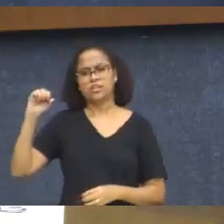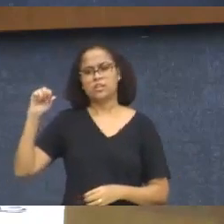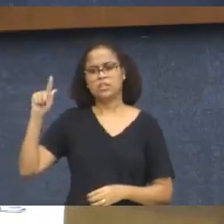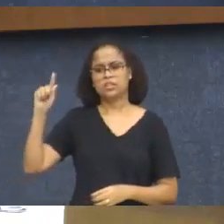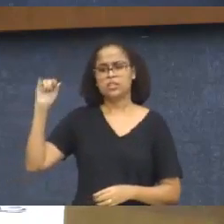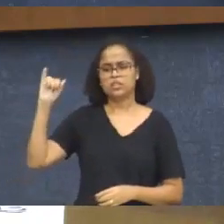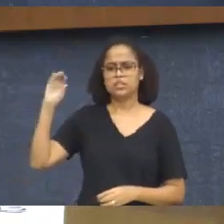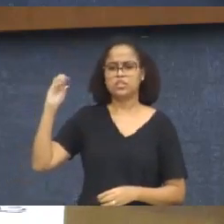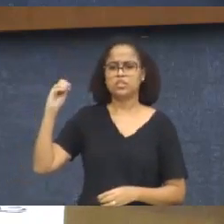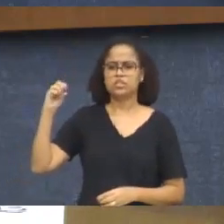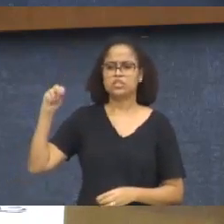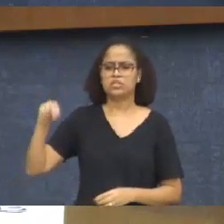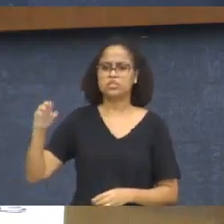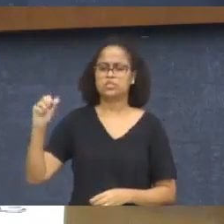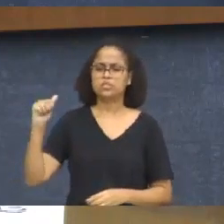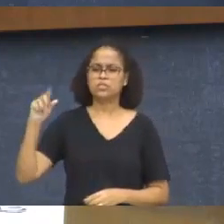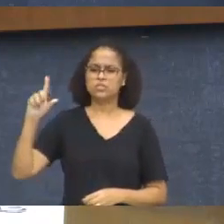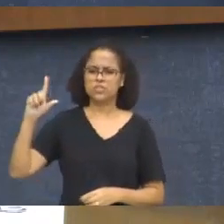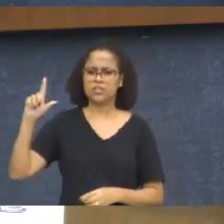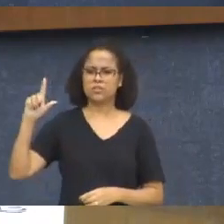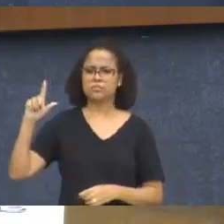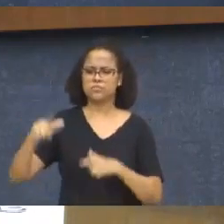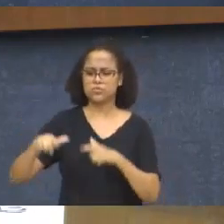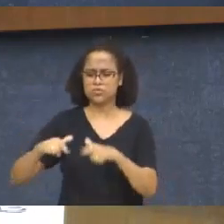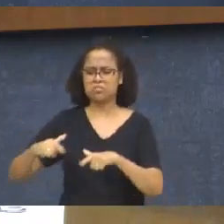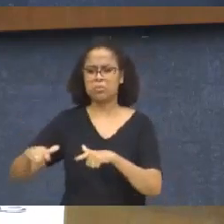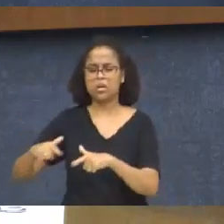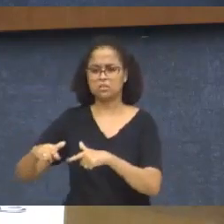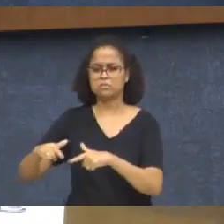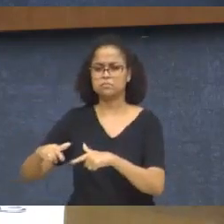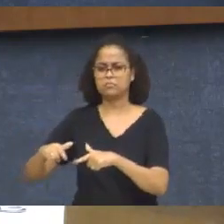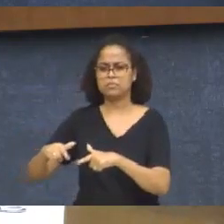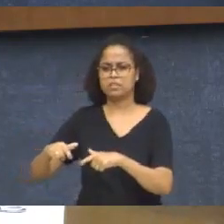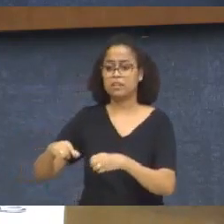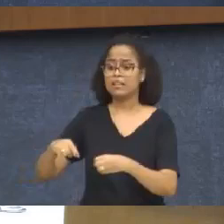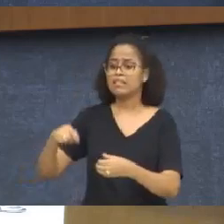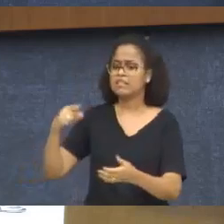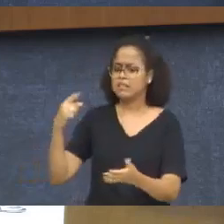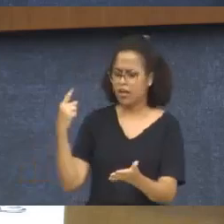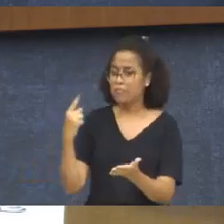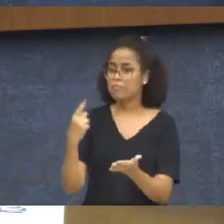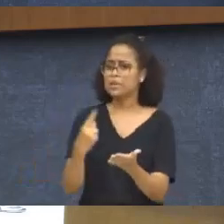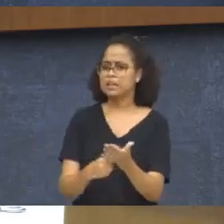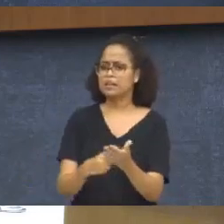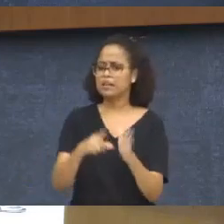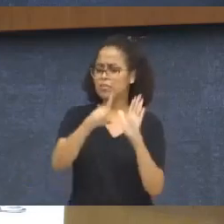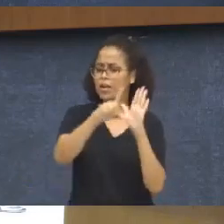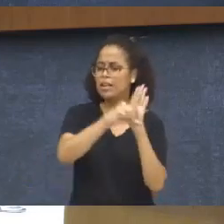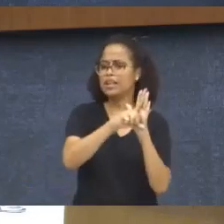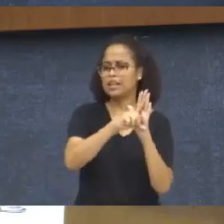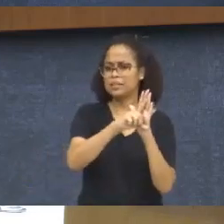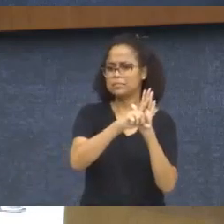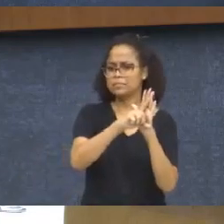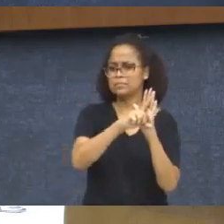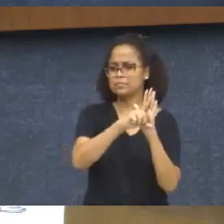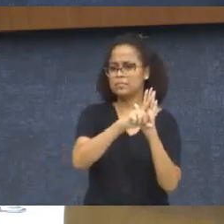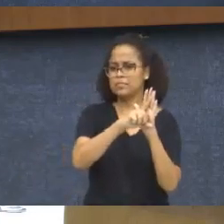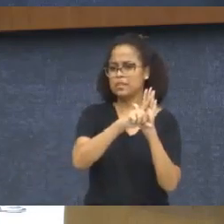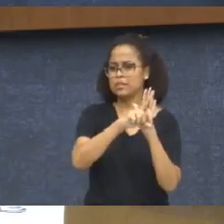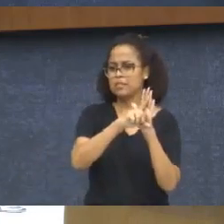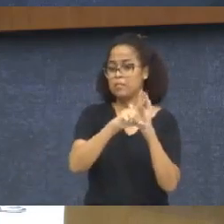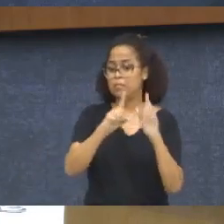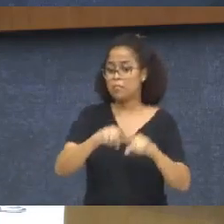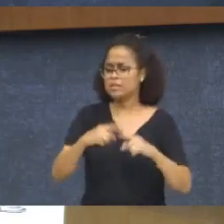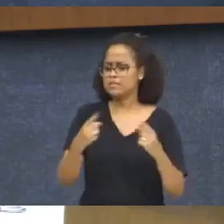lei. Está aplicando a lei. Agora, que a lei seja aplicada, mas principalmente seja